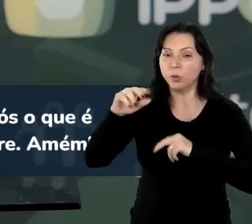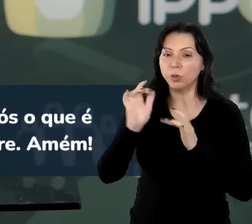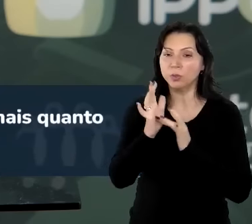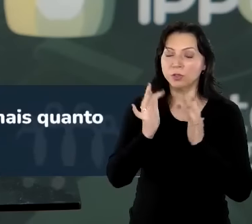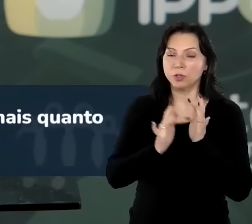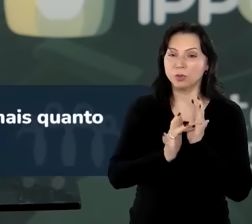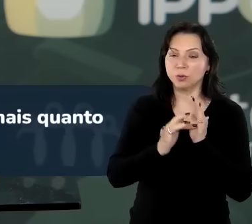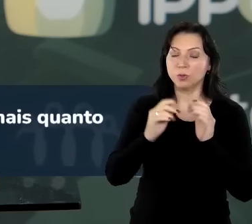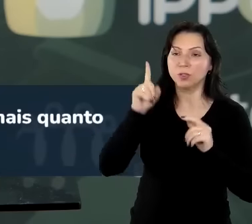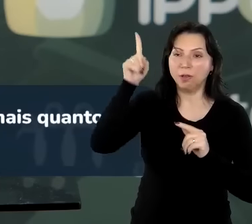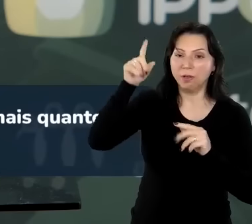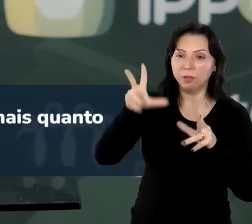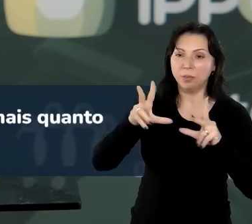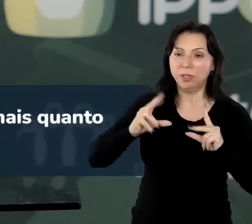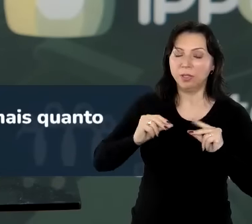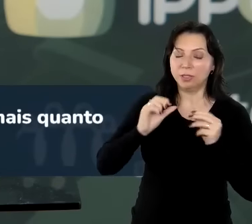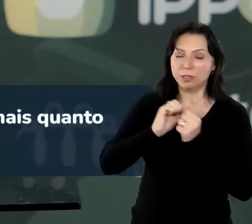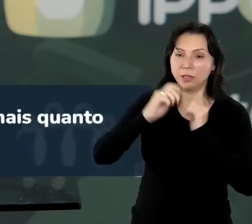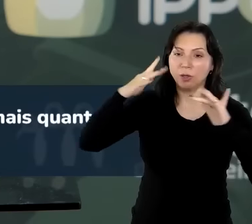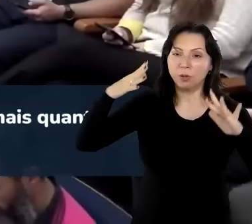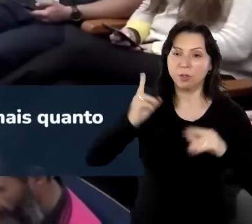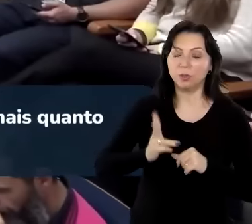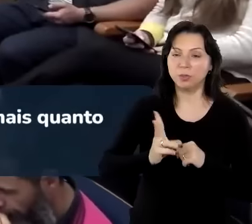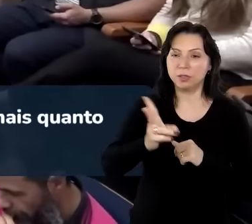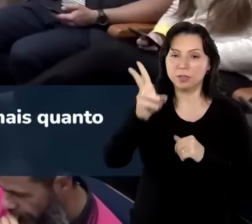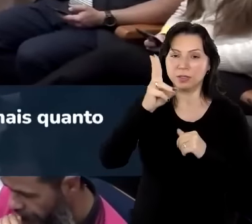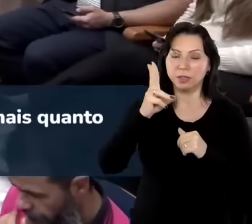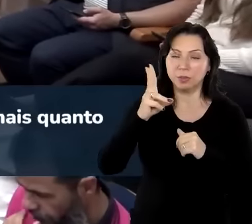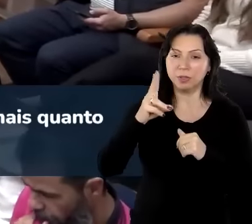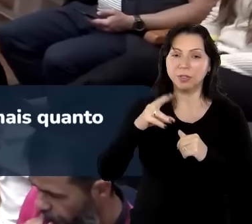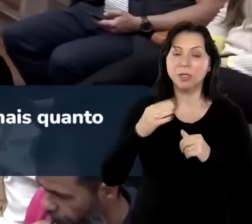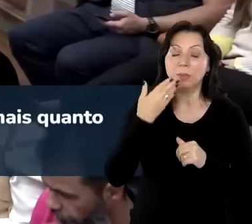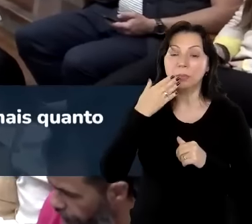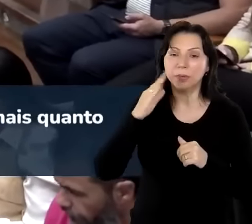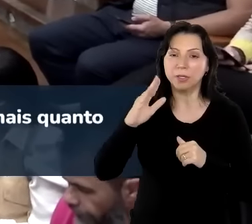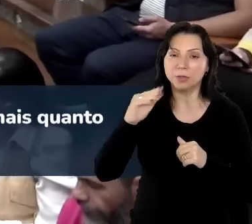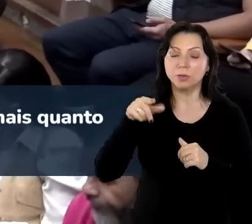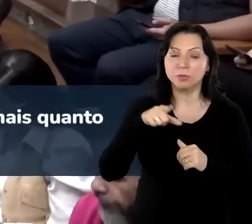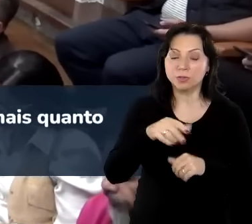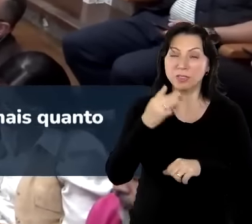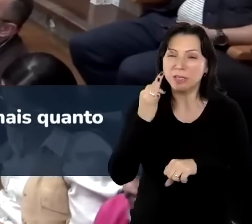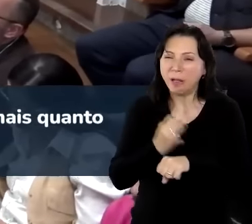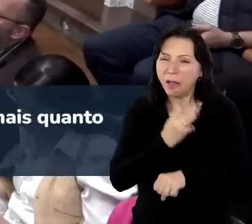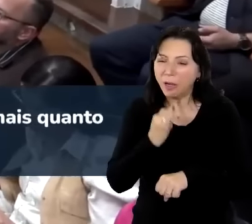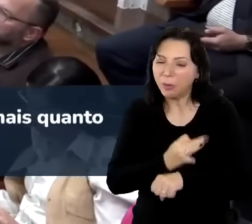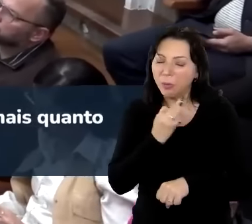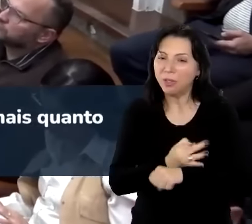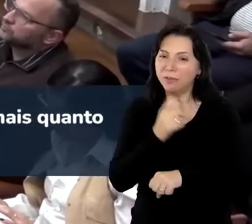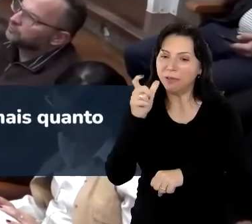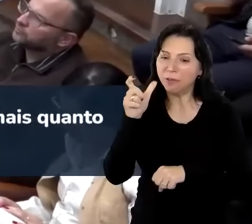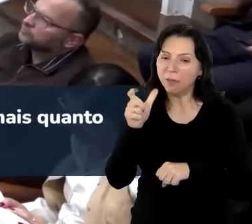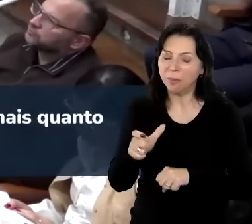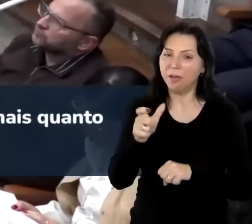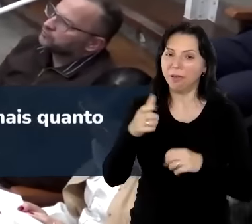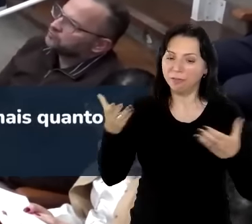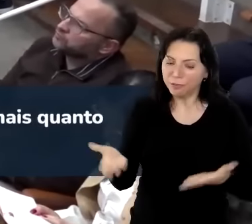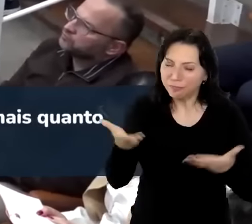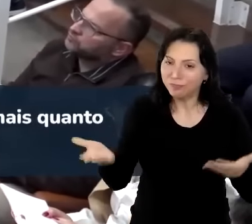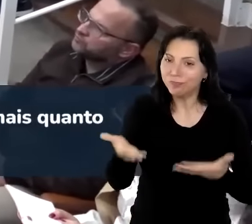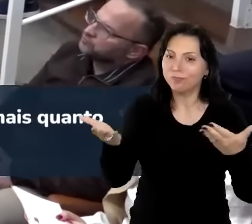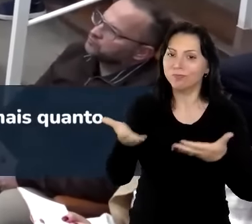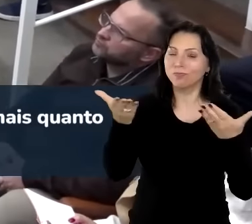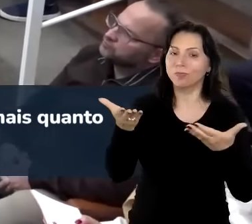sempre. Amém. Rogo-vos ainda, irmãos, que suporteis a presente palavra de exortação, tanto mais quanto